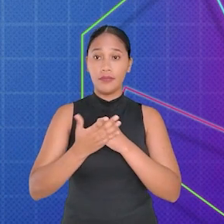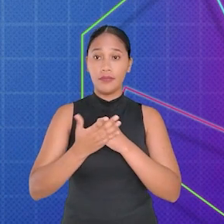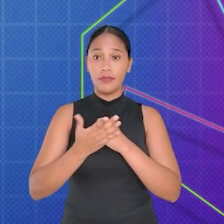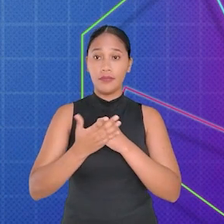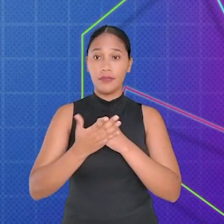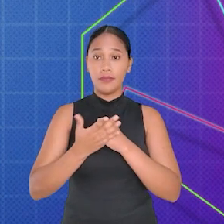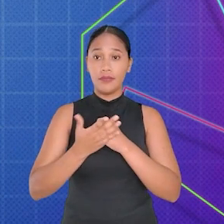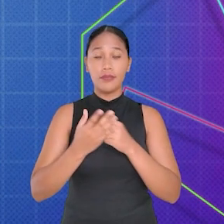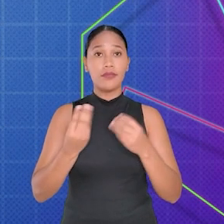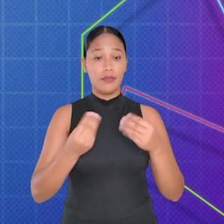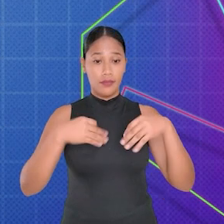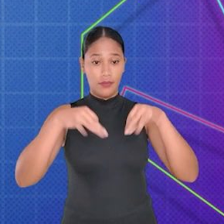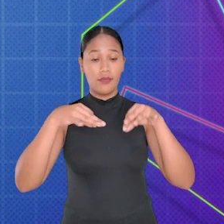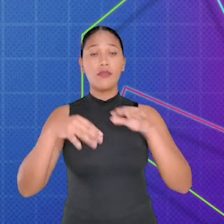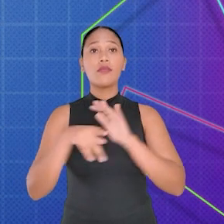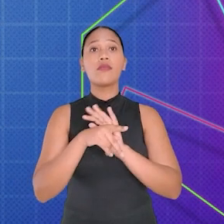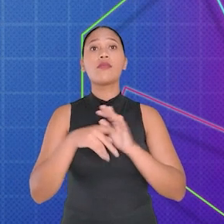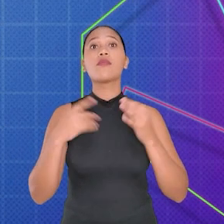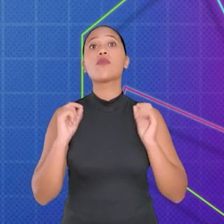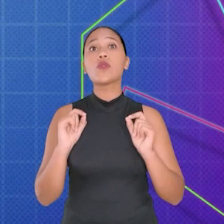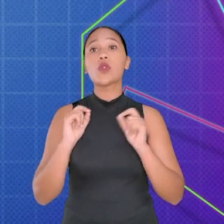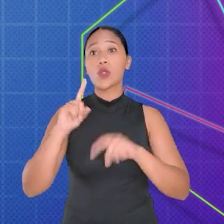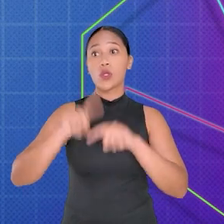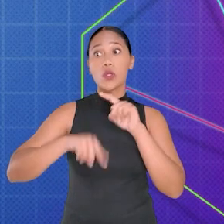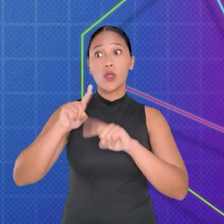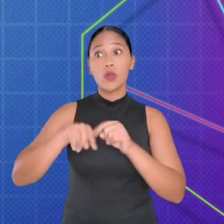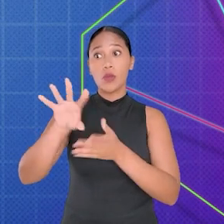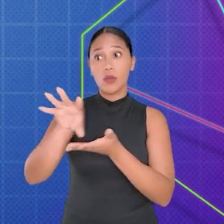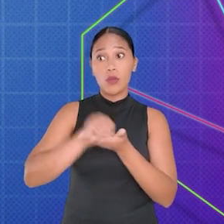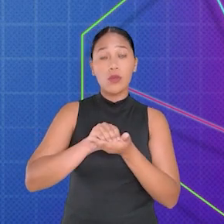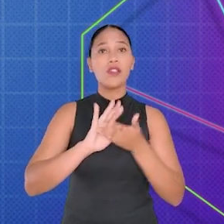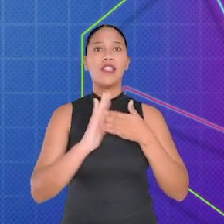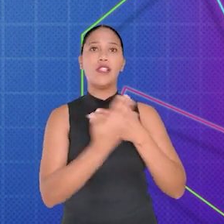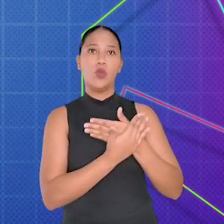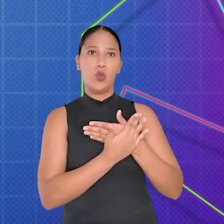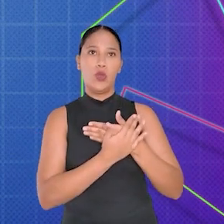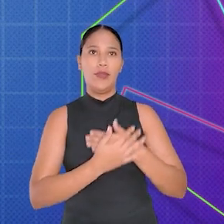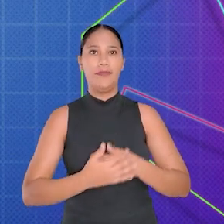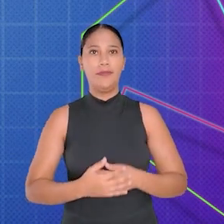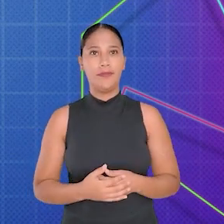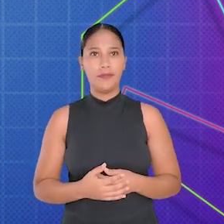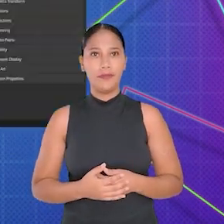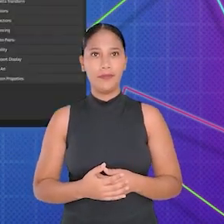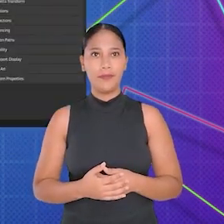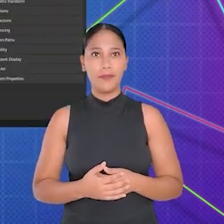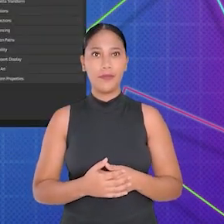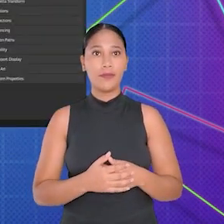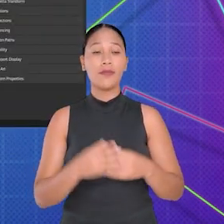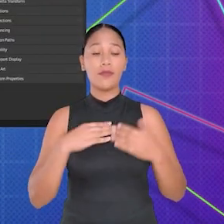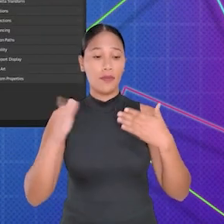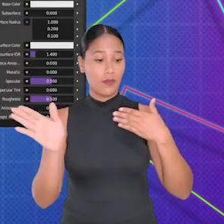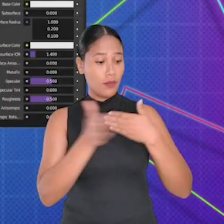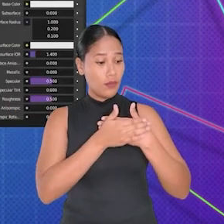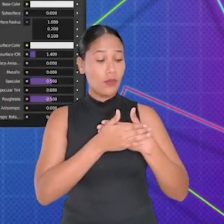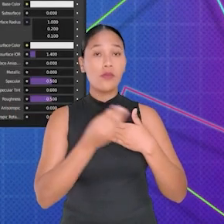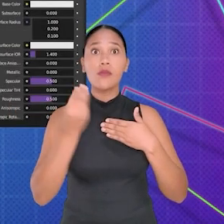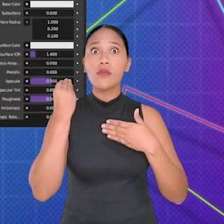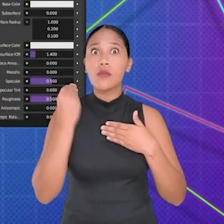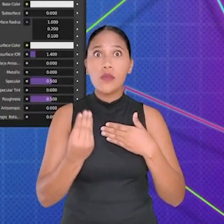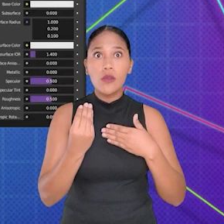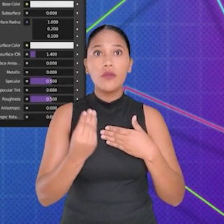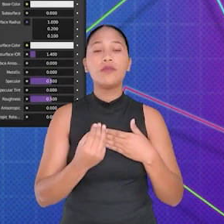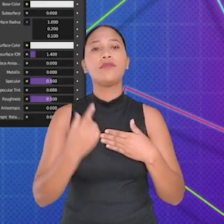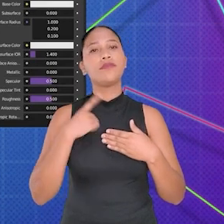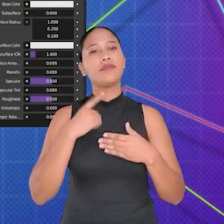professora vai descrever o passo a passo. Para adicionar uma textura em um objeto no Blender, siga os seguintes passos. Selecione o objeto que deseja aplicar